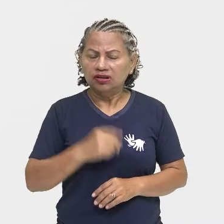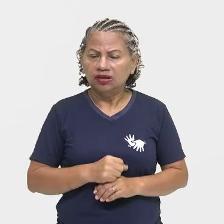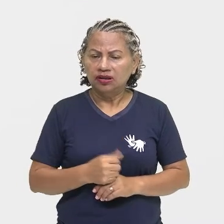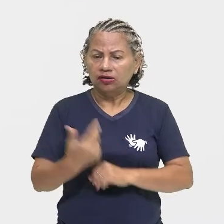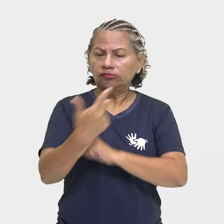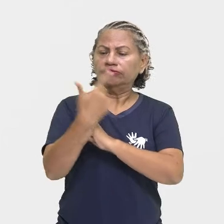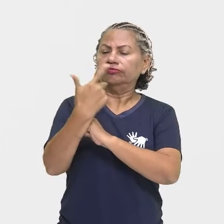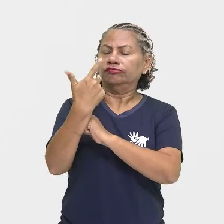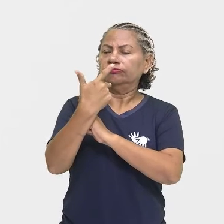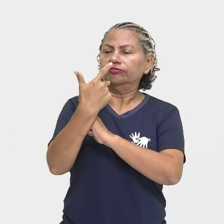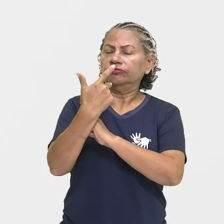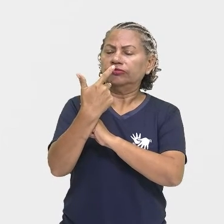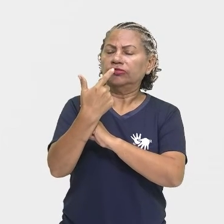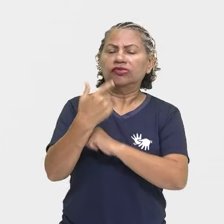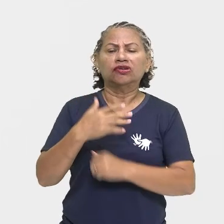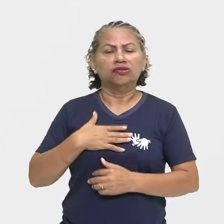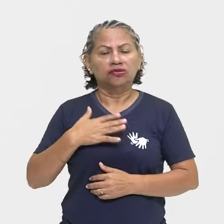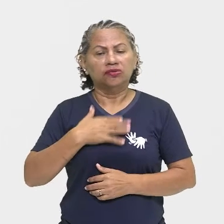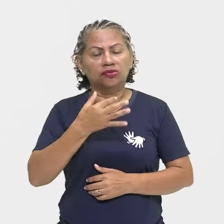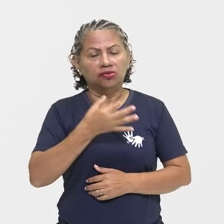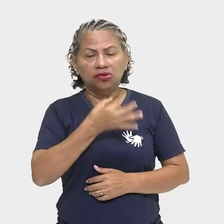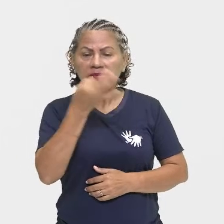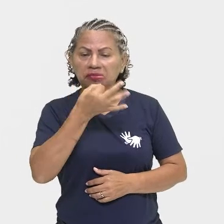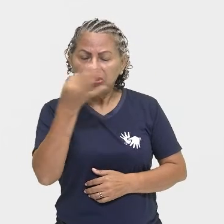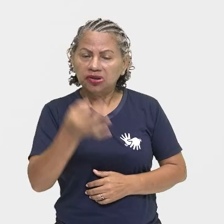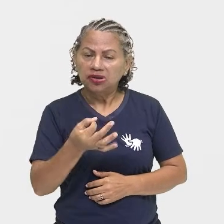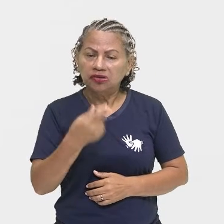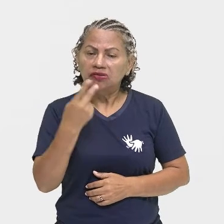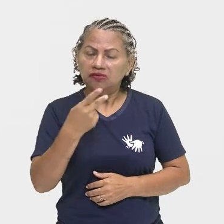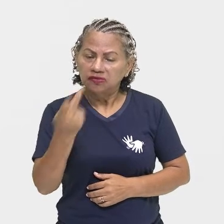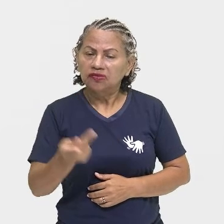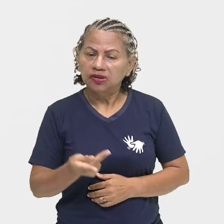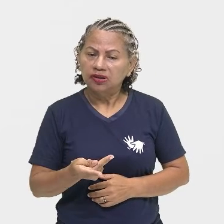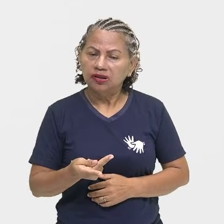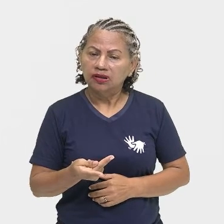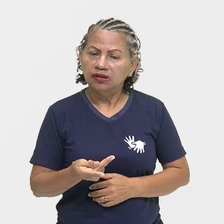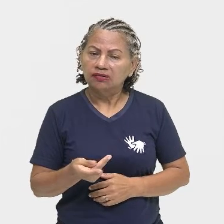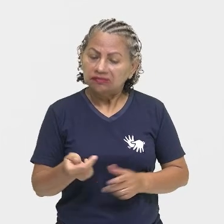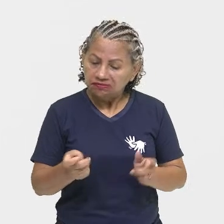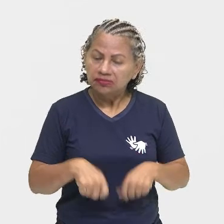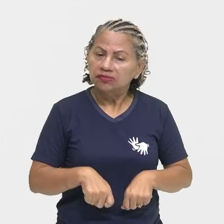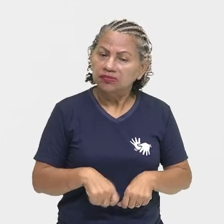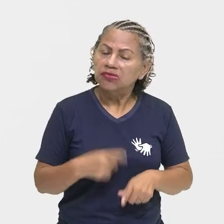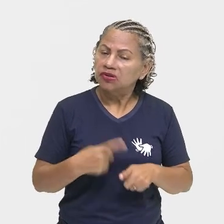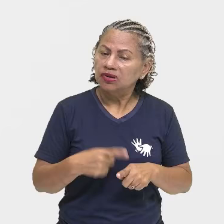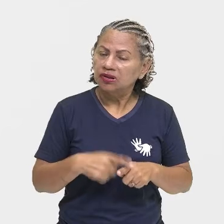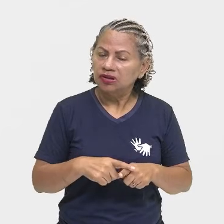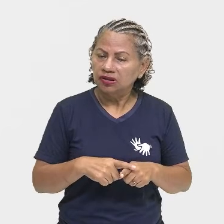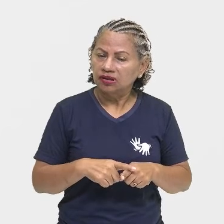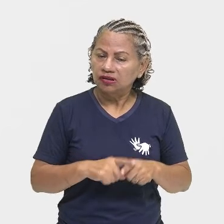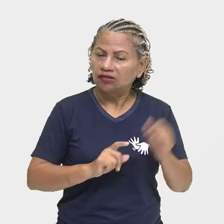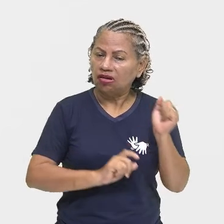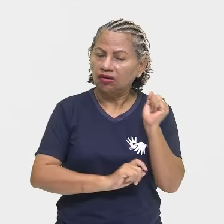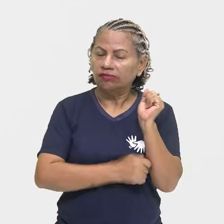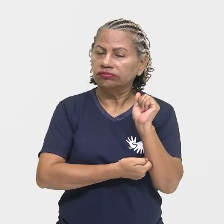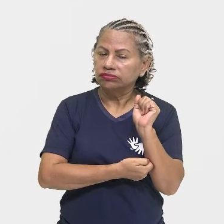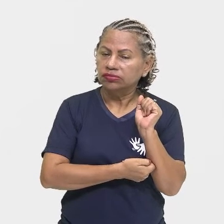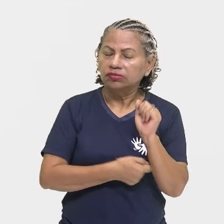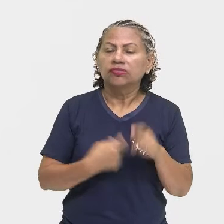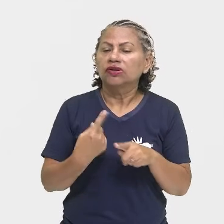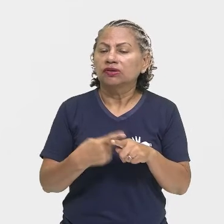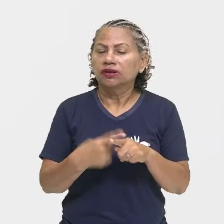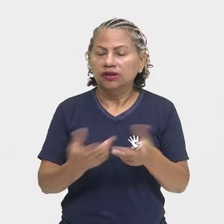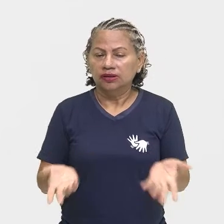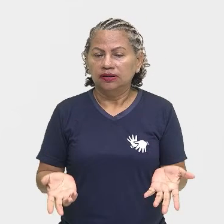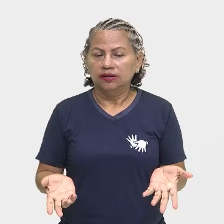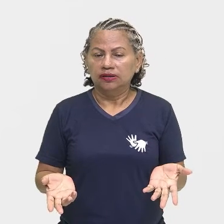falar o que eu quiser, por que minha foto foi bloqueada? Ela saiu dali. Por que meu texto ele foi despublicado?